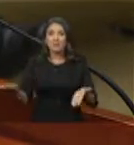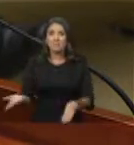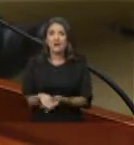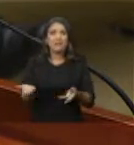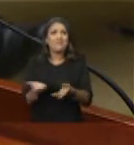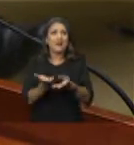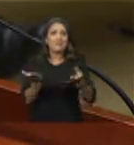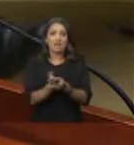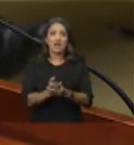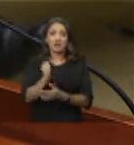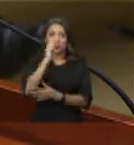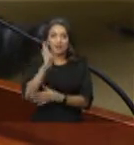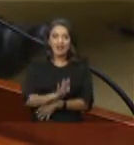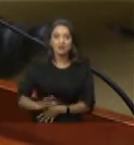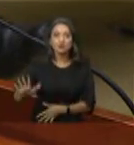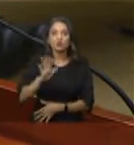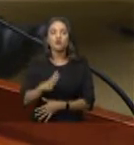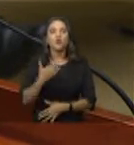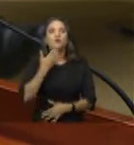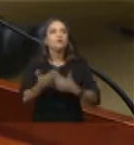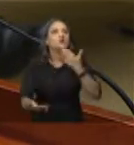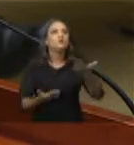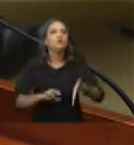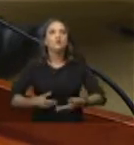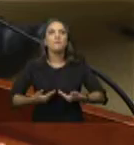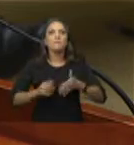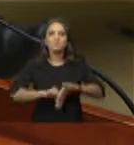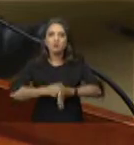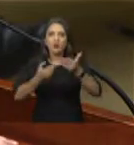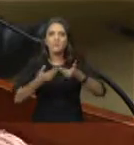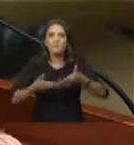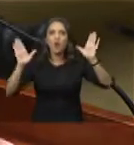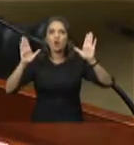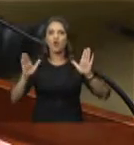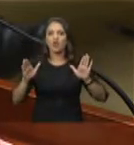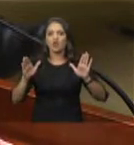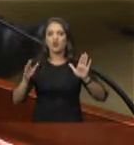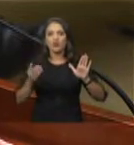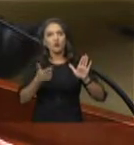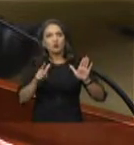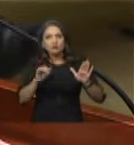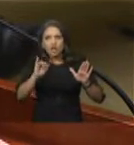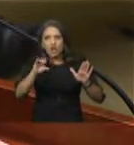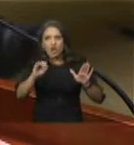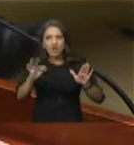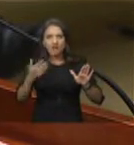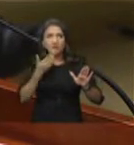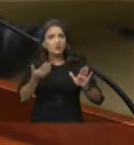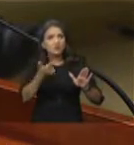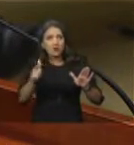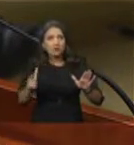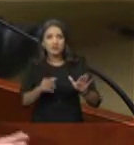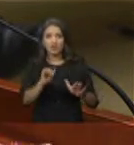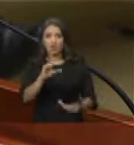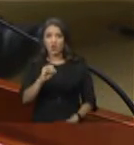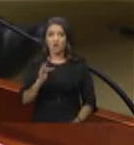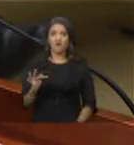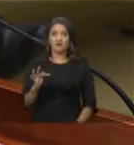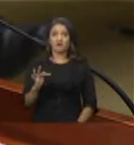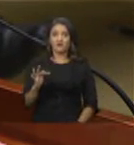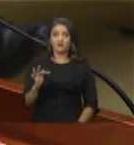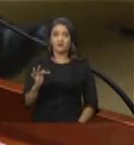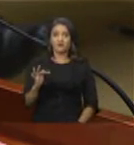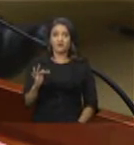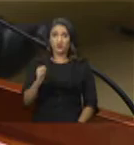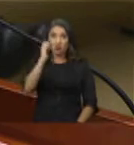conseguia o Brasil inteiro desbloqueio dos ativos sem a incidência do IOF havia filas em